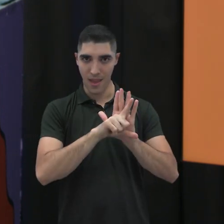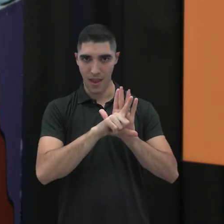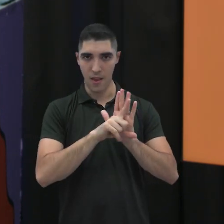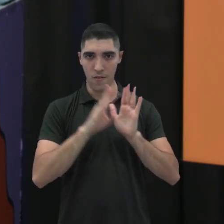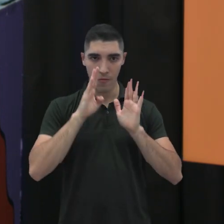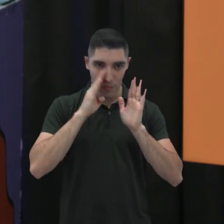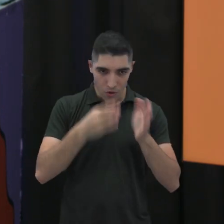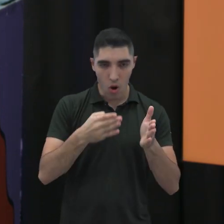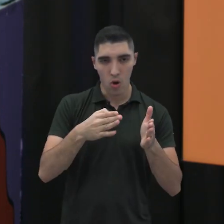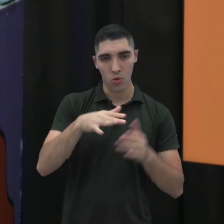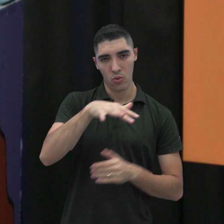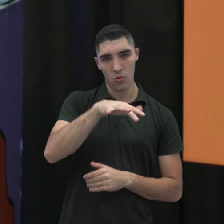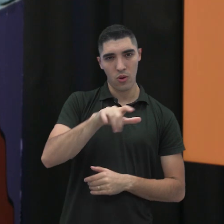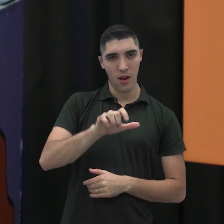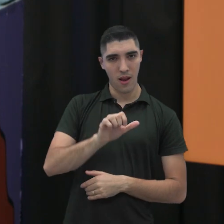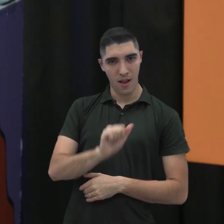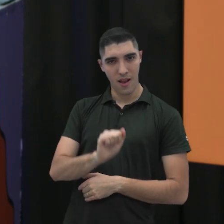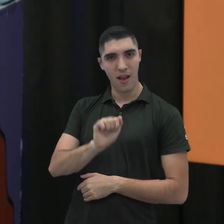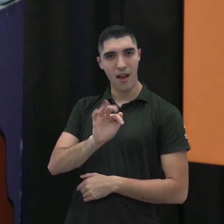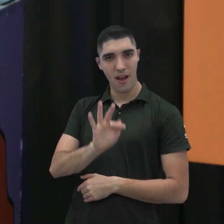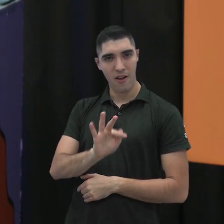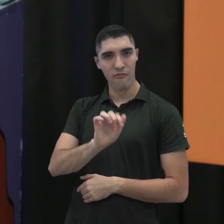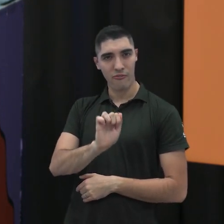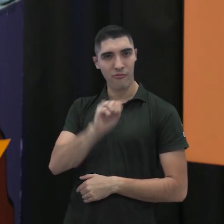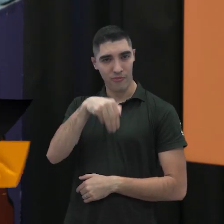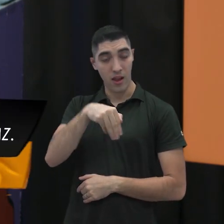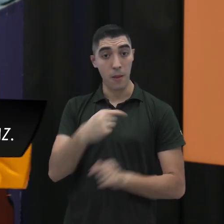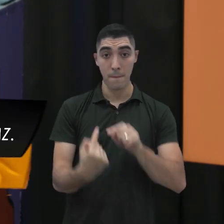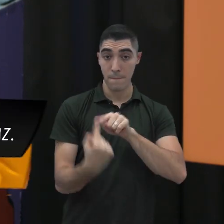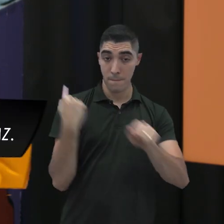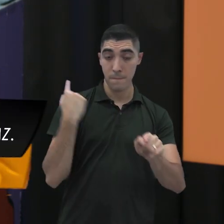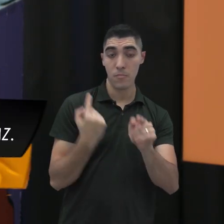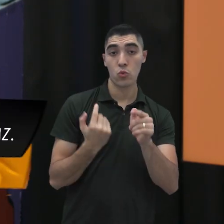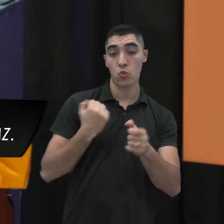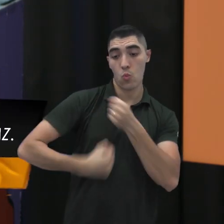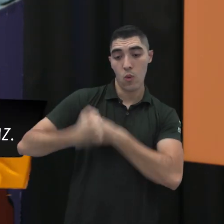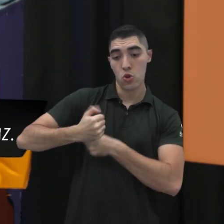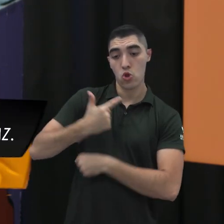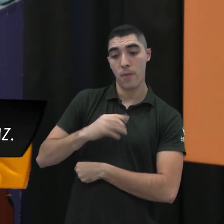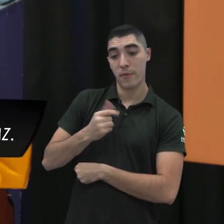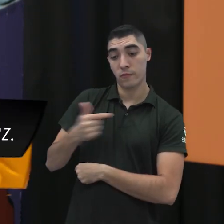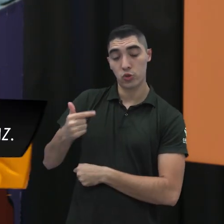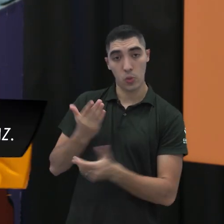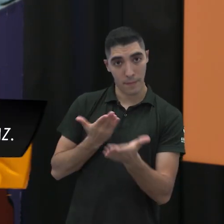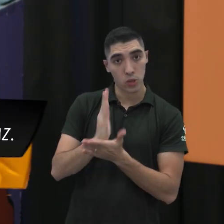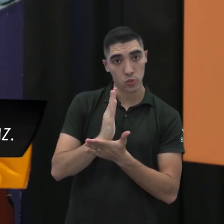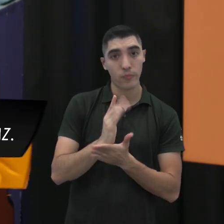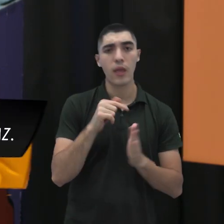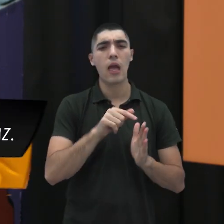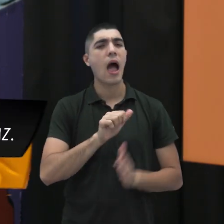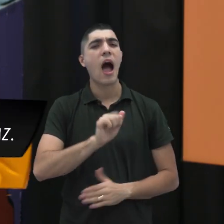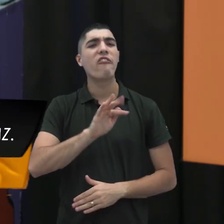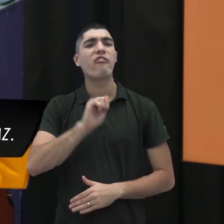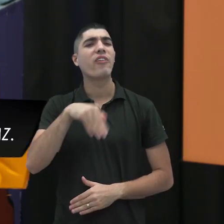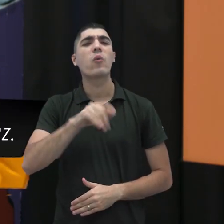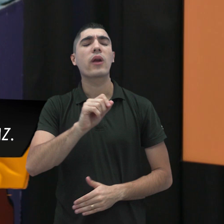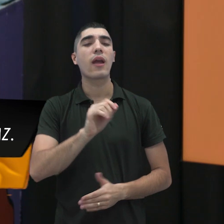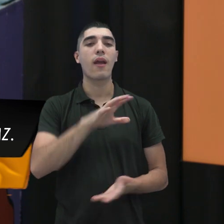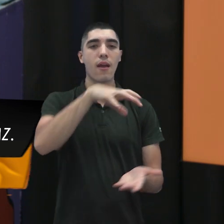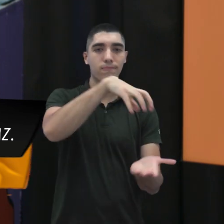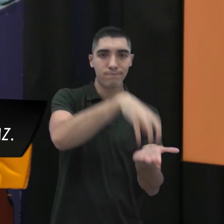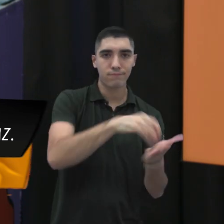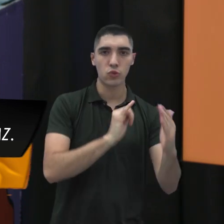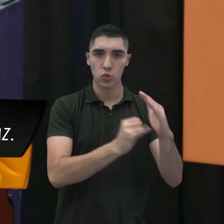Essa lei que declarou de utilidade pública a AFAM foi aprovada em 2022. A AFAM é o Instituto de Apoio